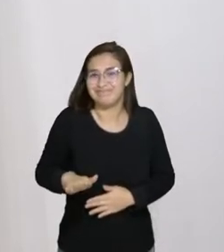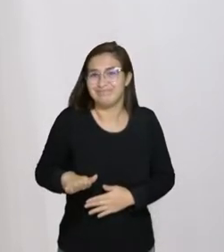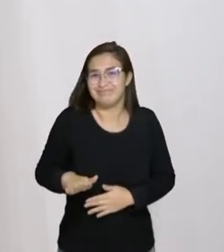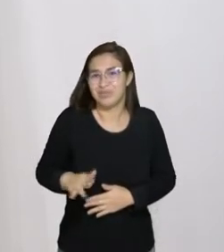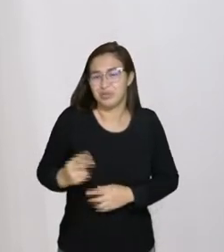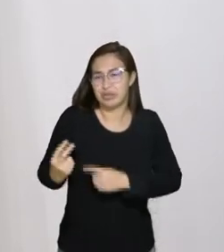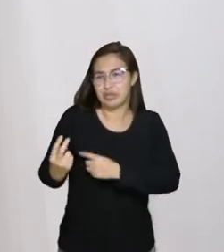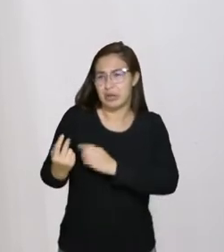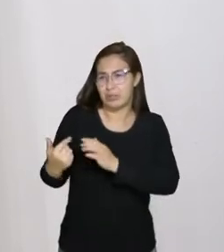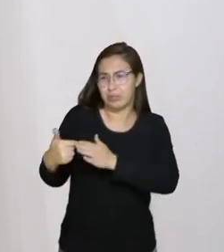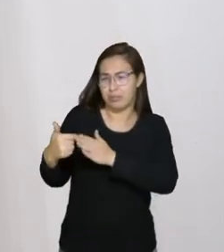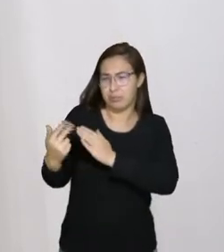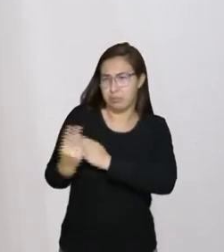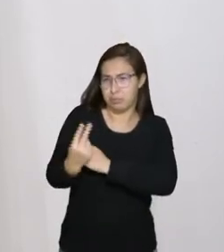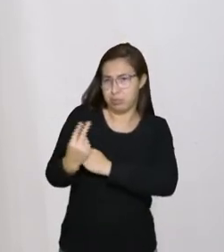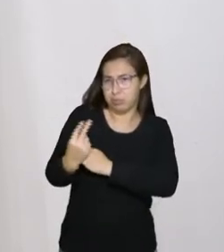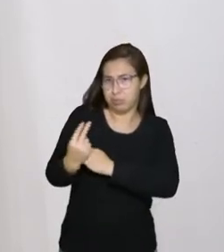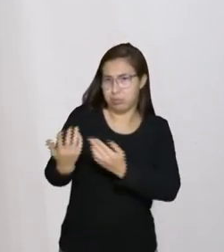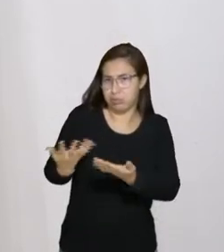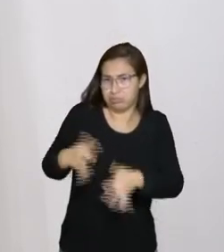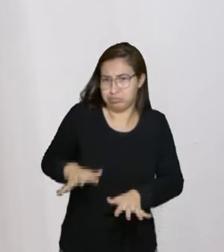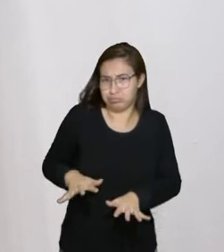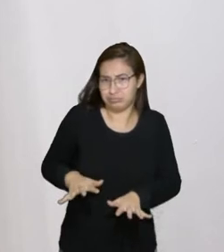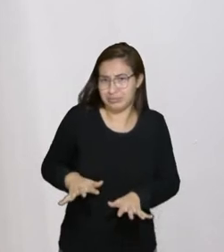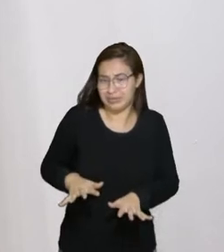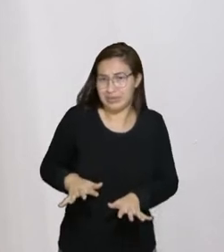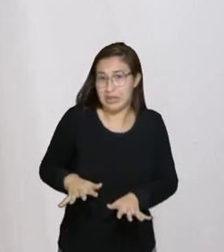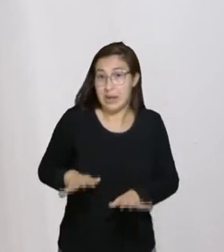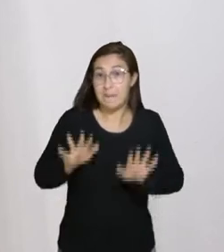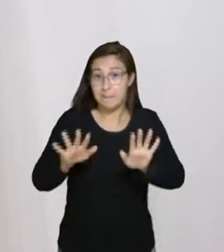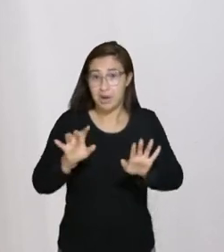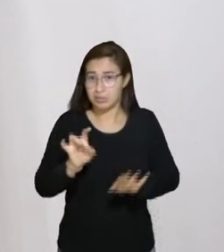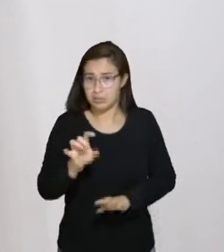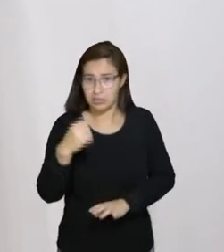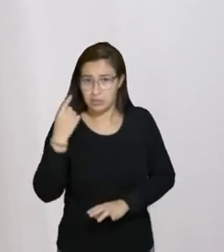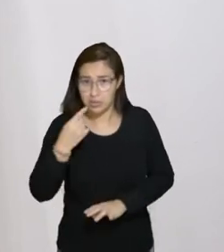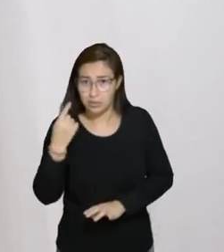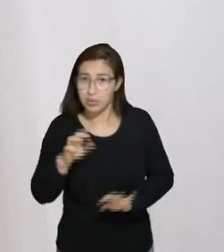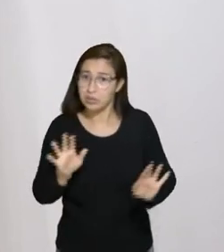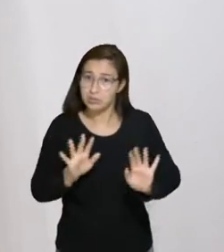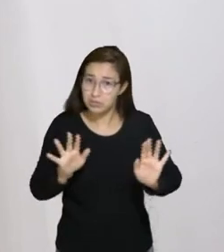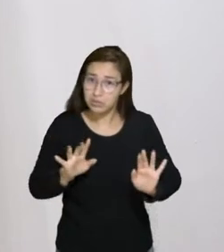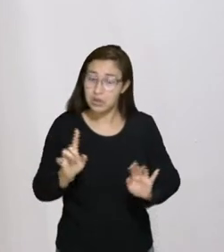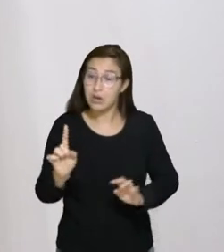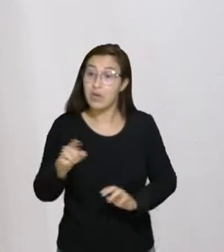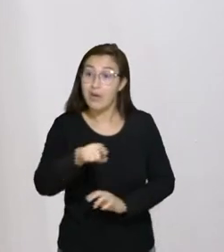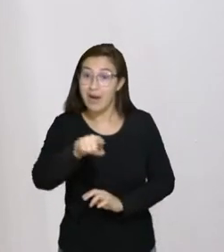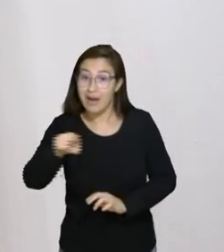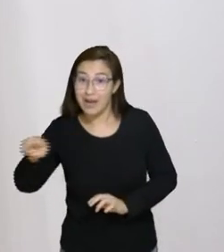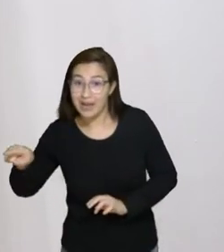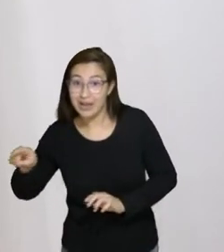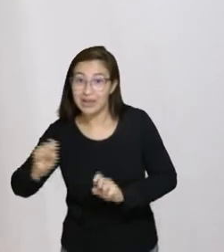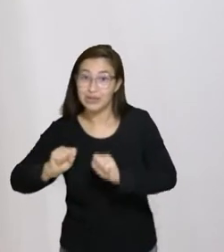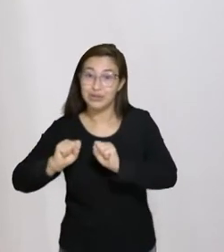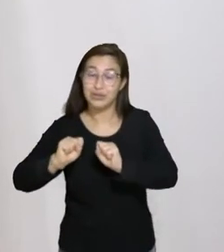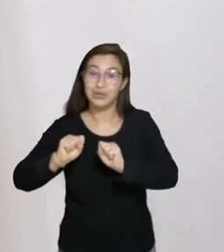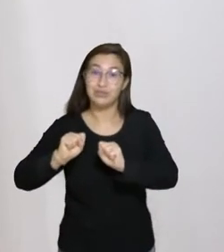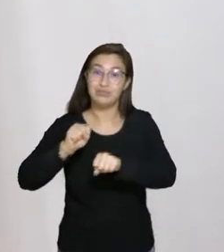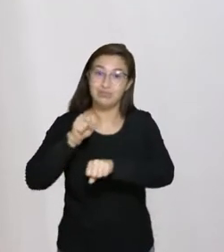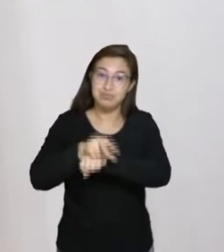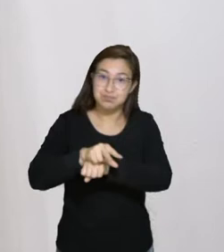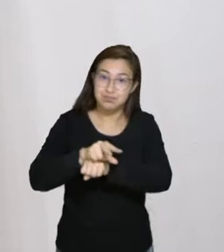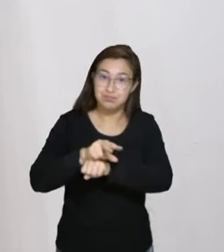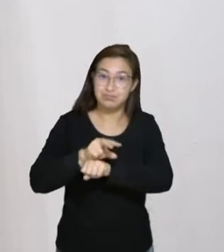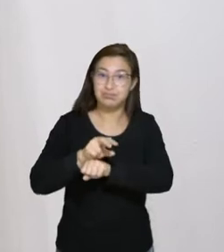os deputados que estão fiscalizando, não. Nós só estamos repassando o que os próprios funcionários